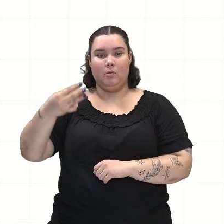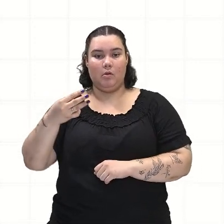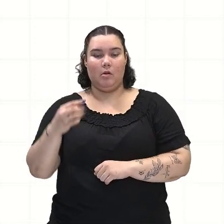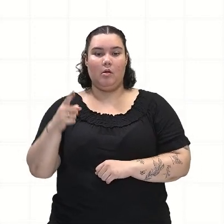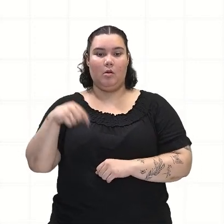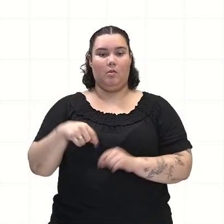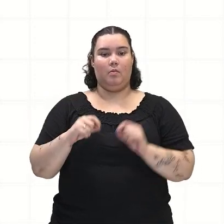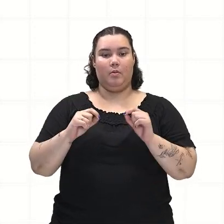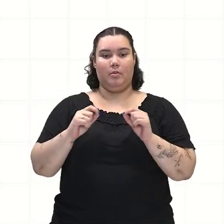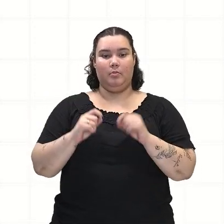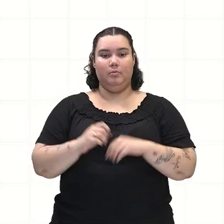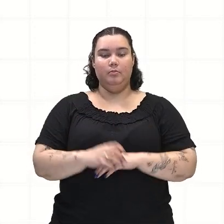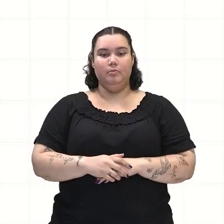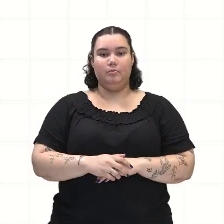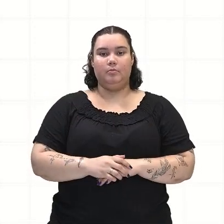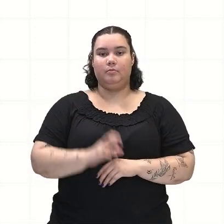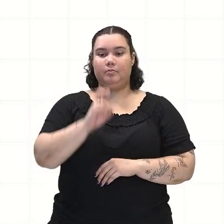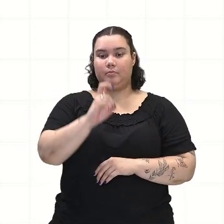ser